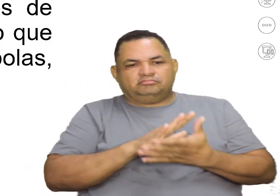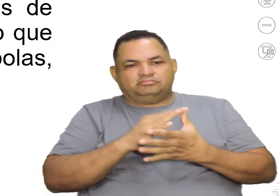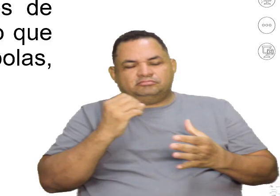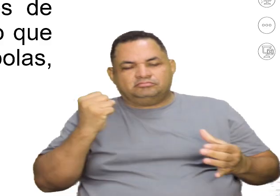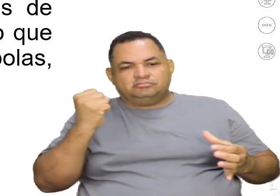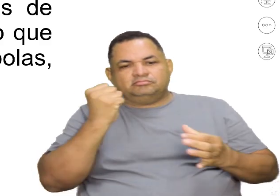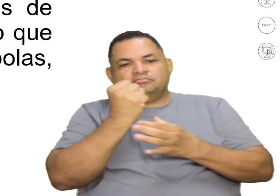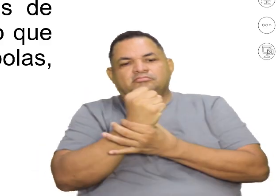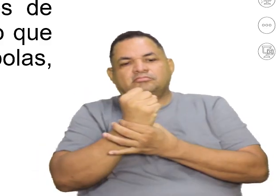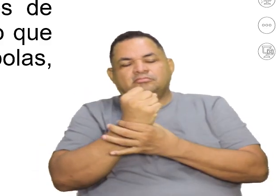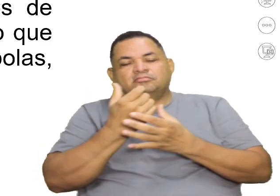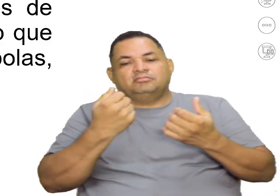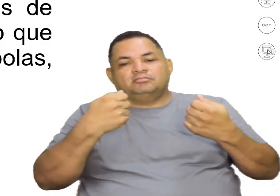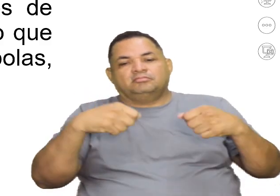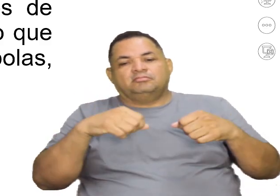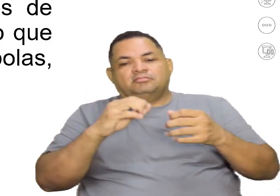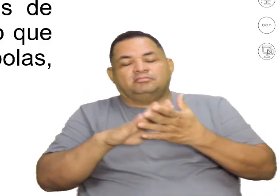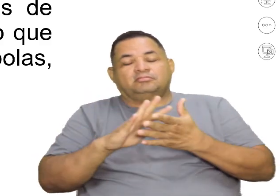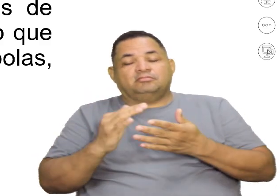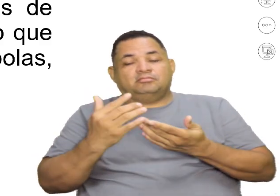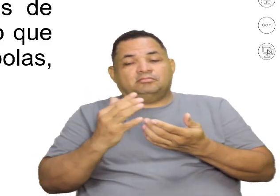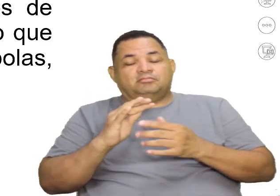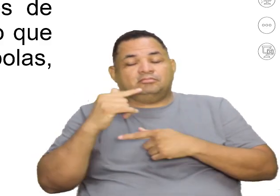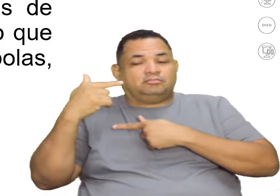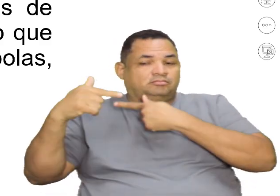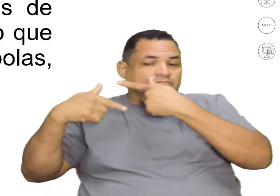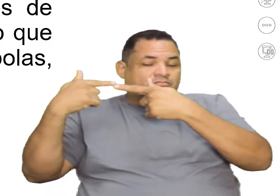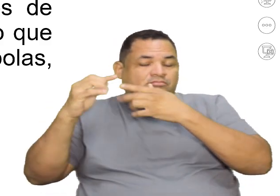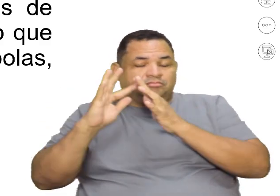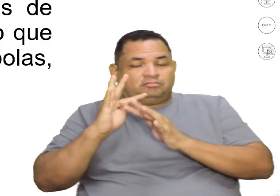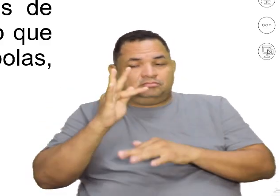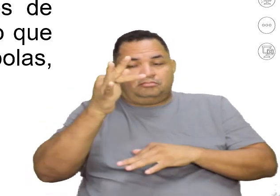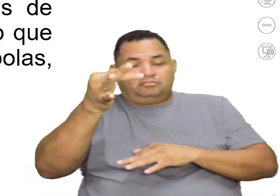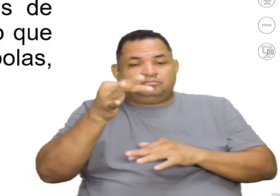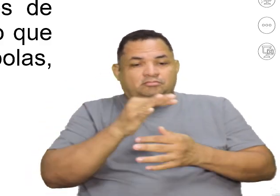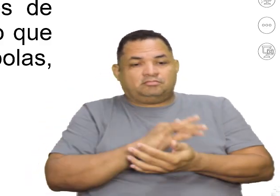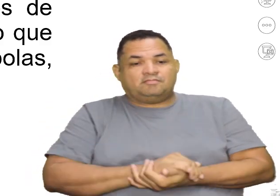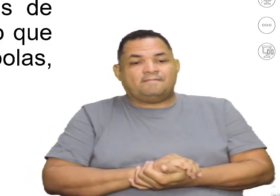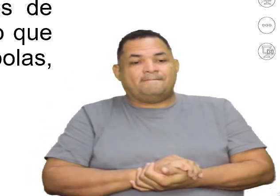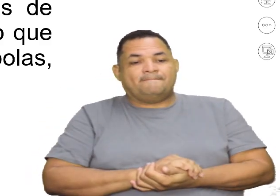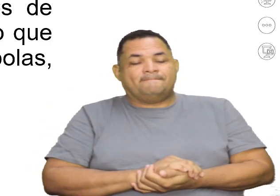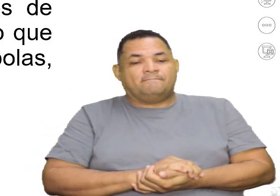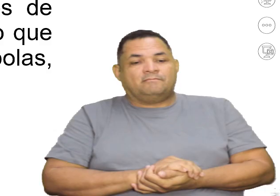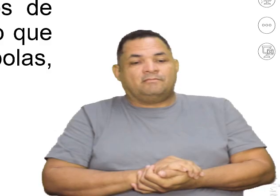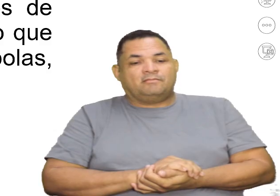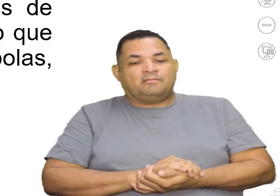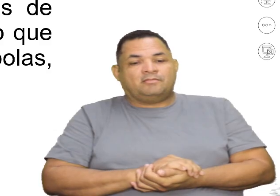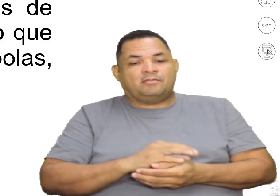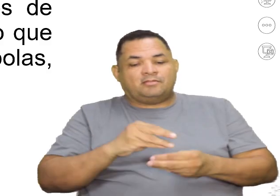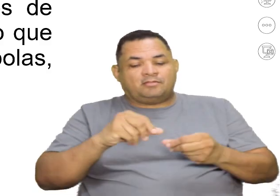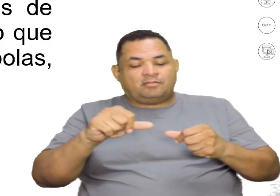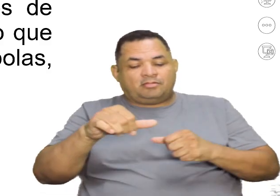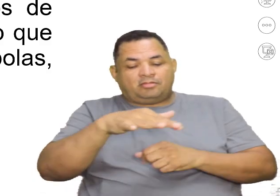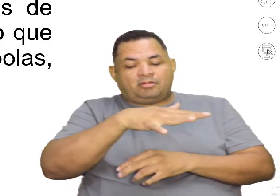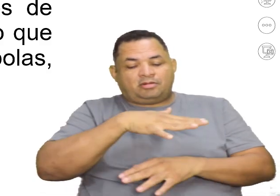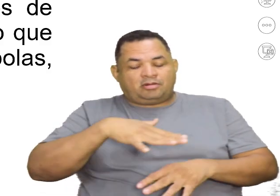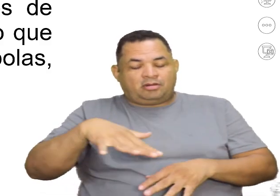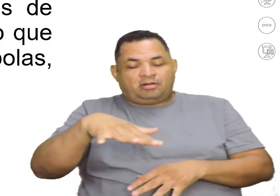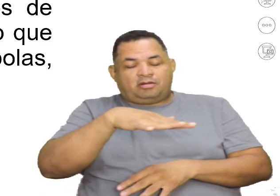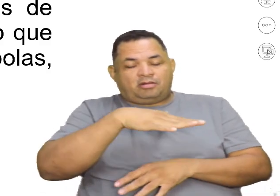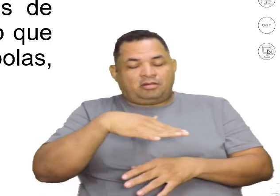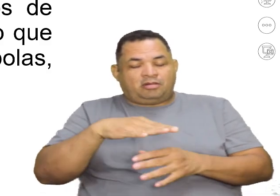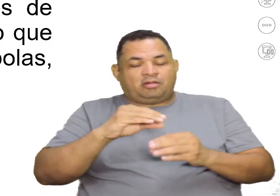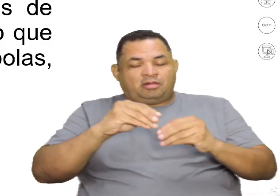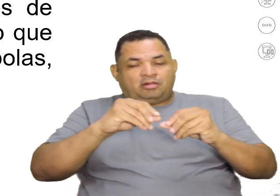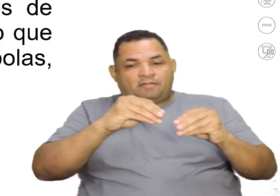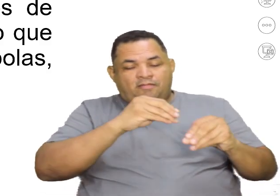mesmas possibilidades para as gerações futuras? 3. São territórios, essas comunidades